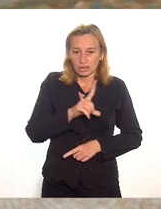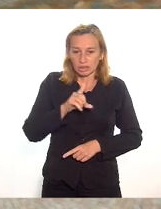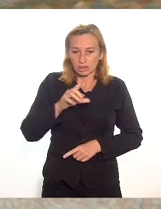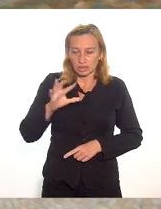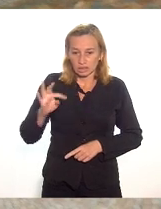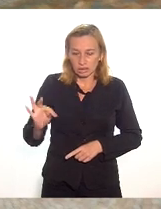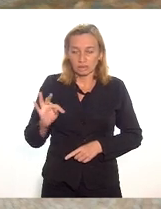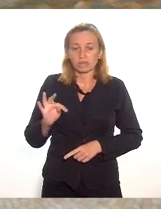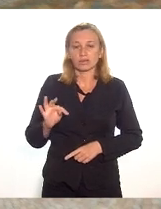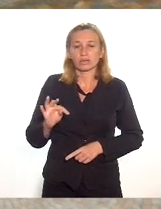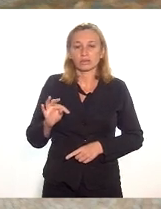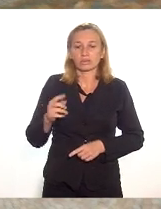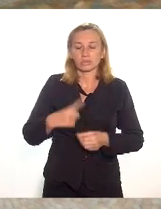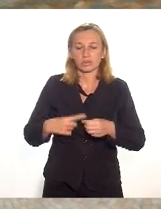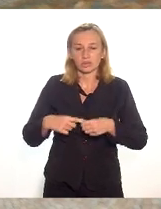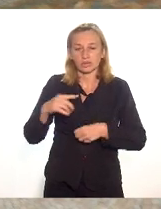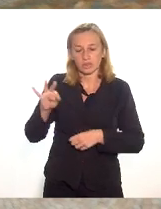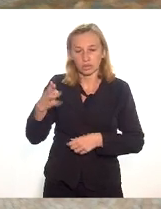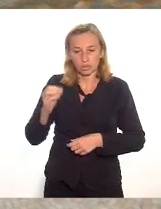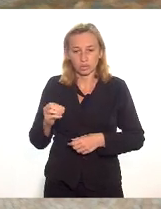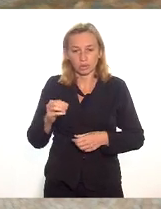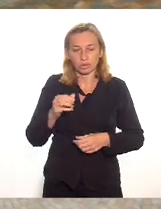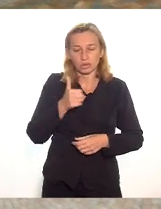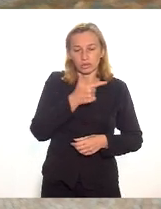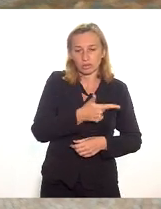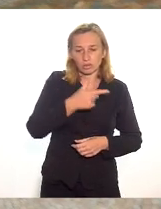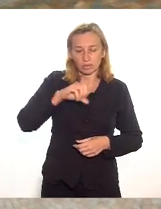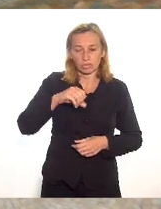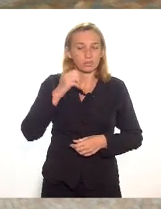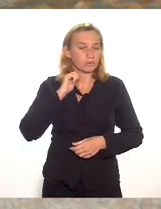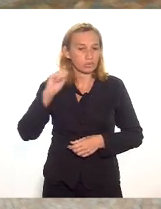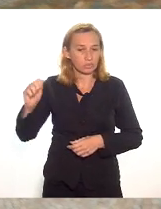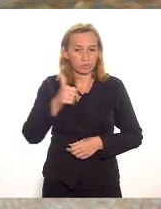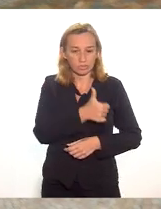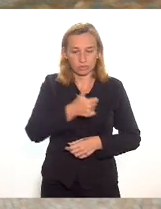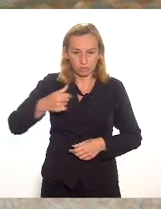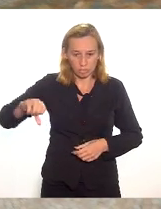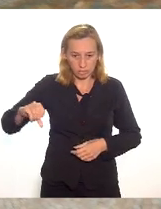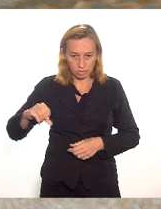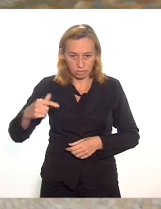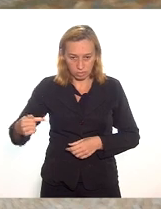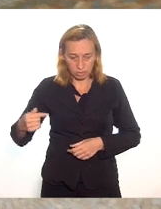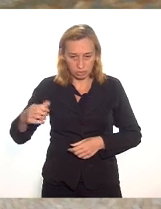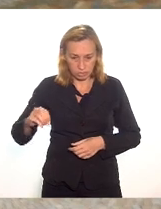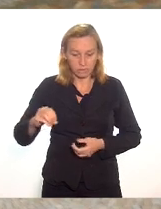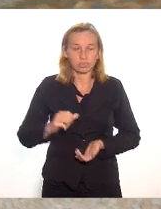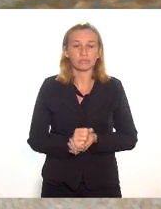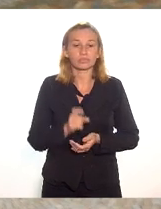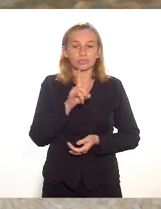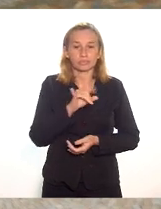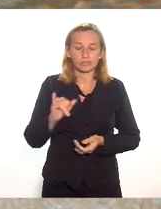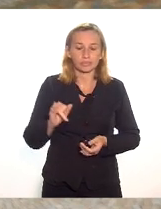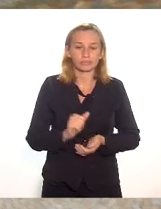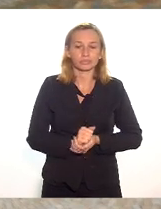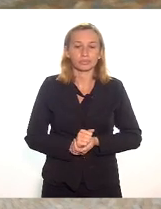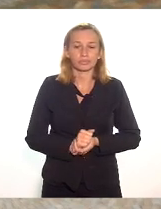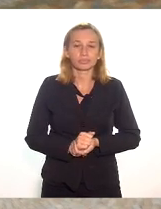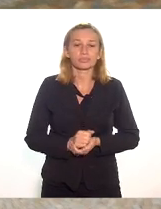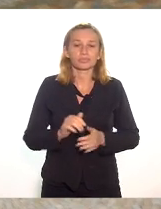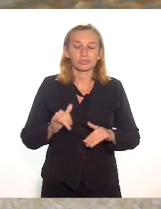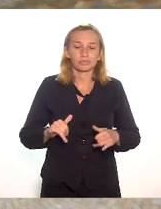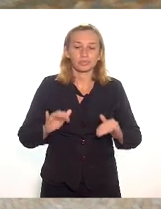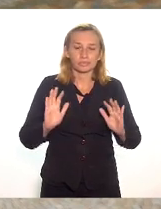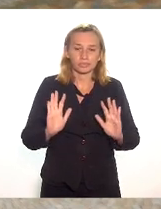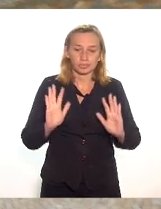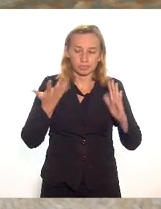em 29 de abril de 1870. Nessa data, não por acaso, também se comemora os